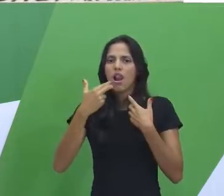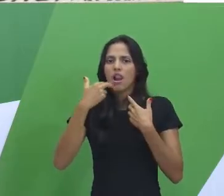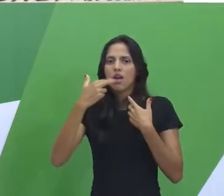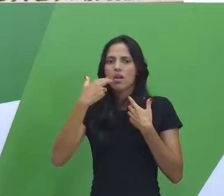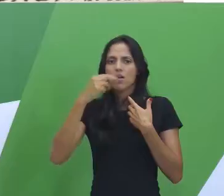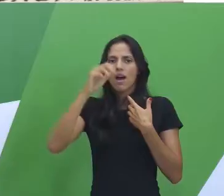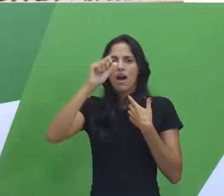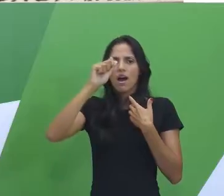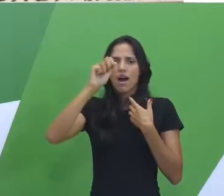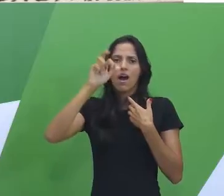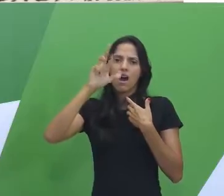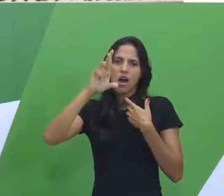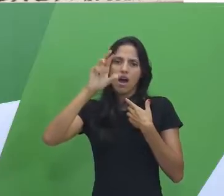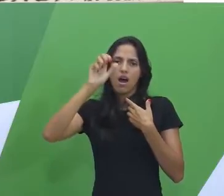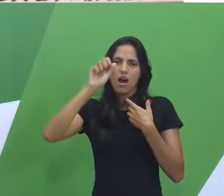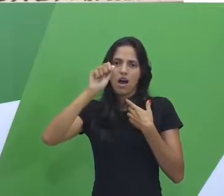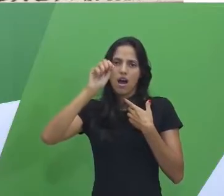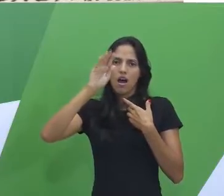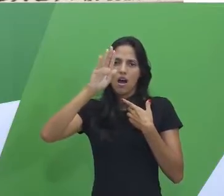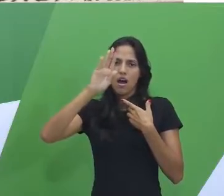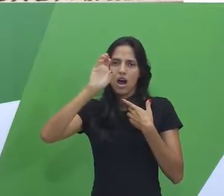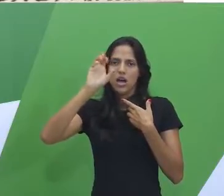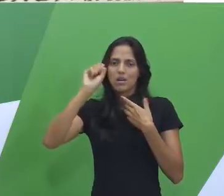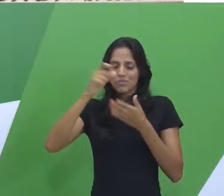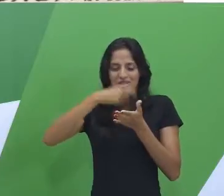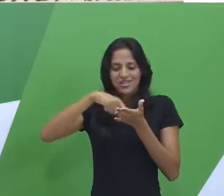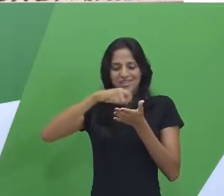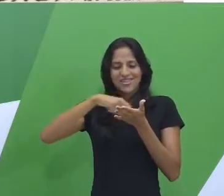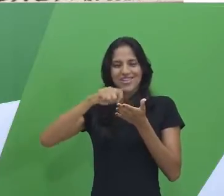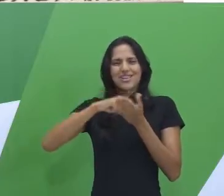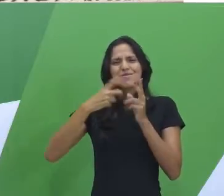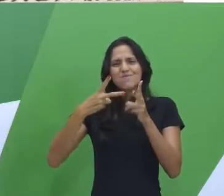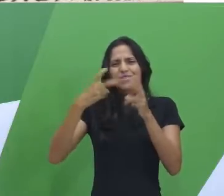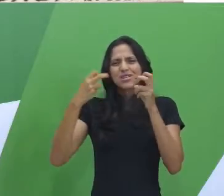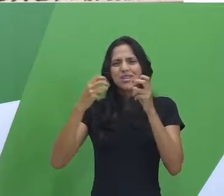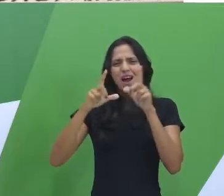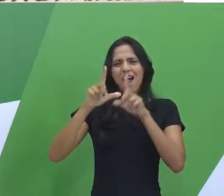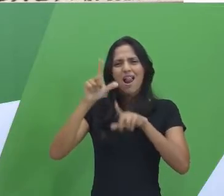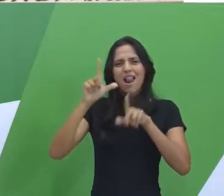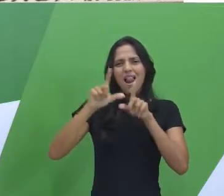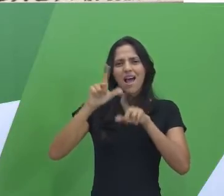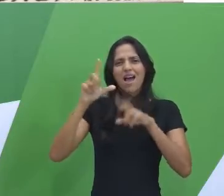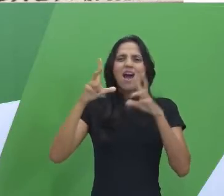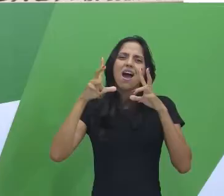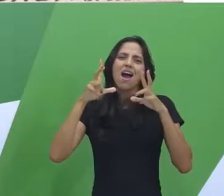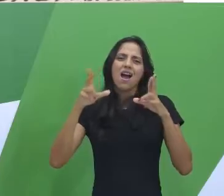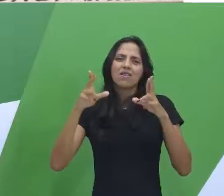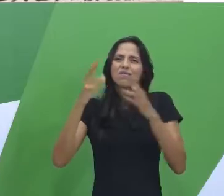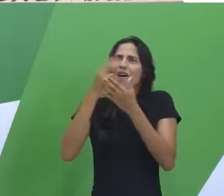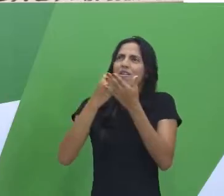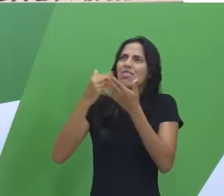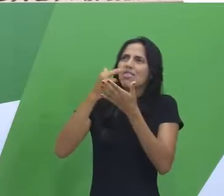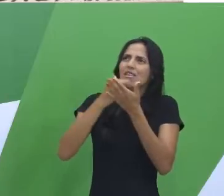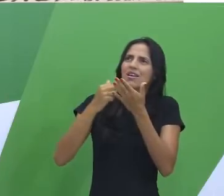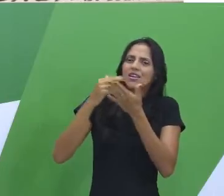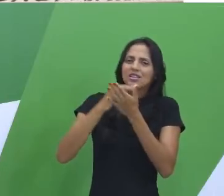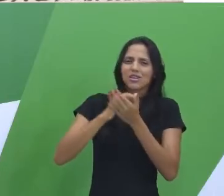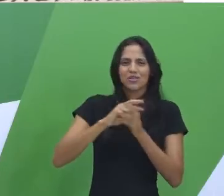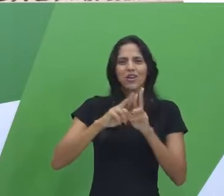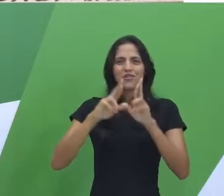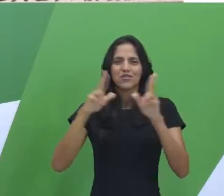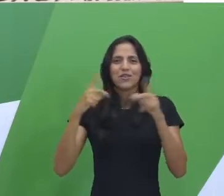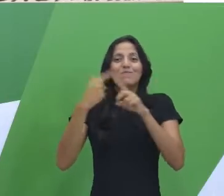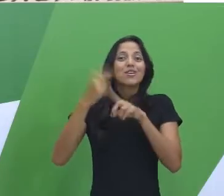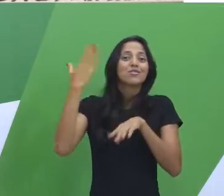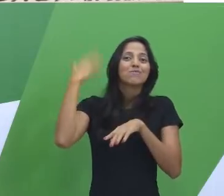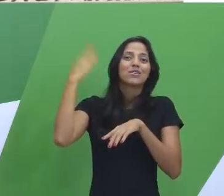em árabe, nos nossos manuscritos? Porque foram os árabes que começaram a escrever